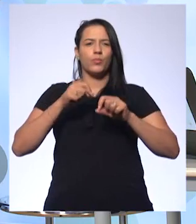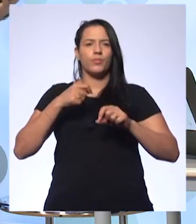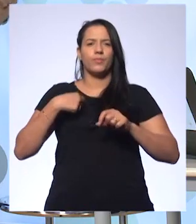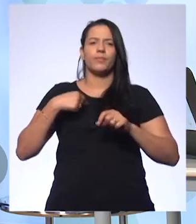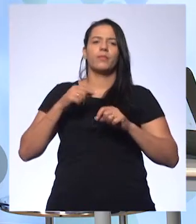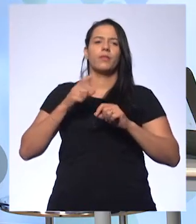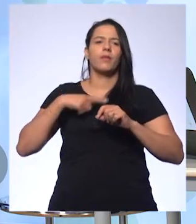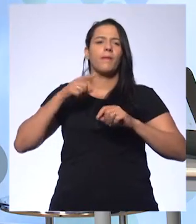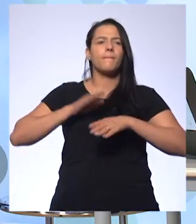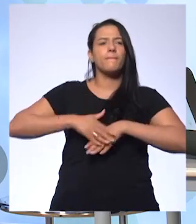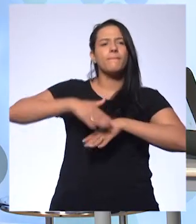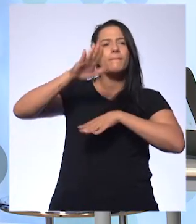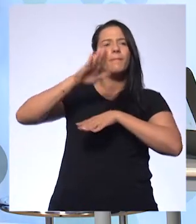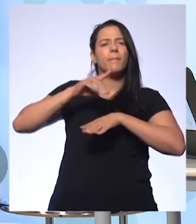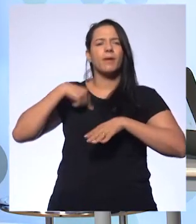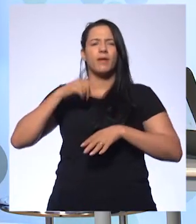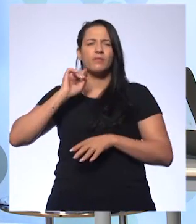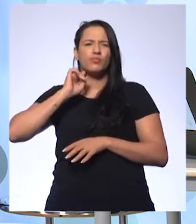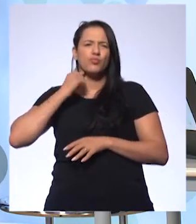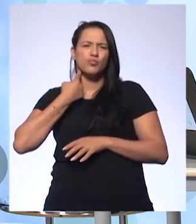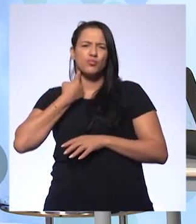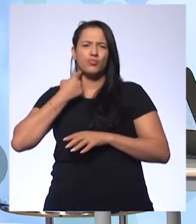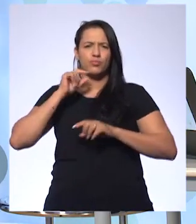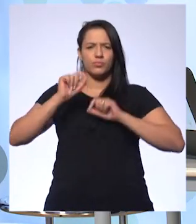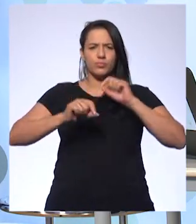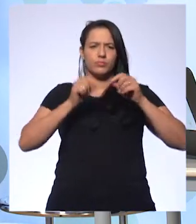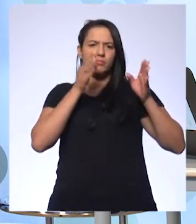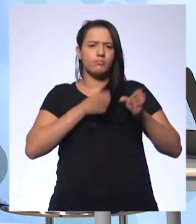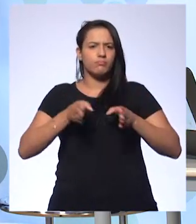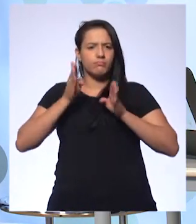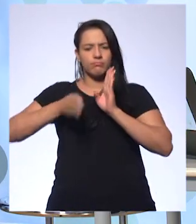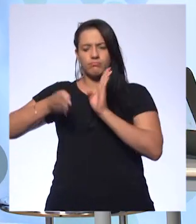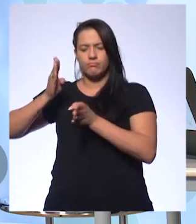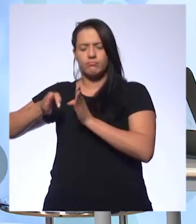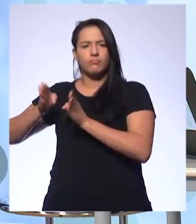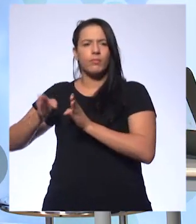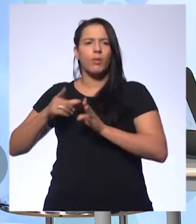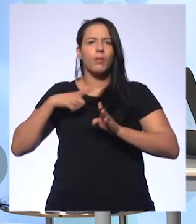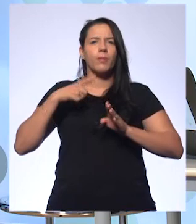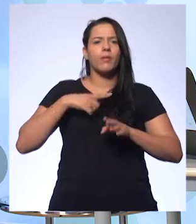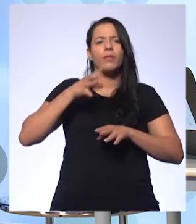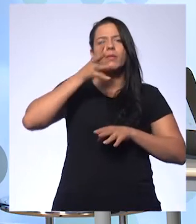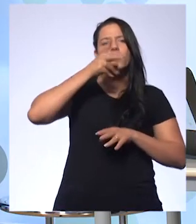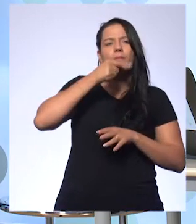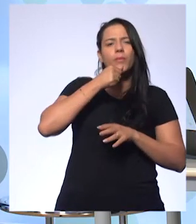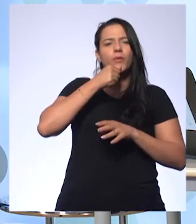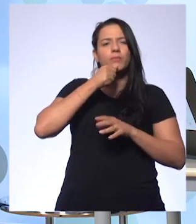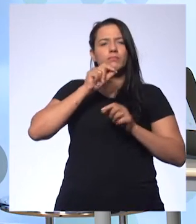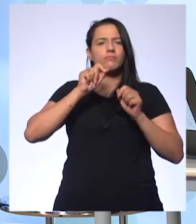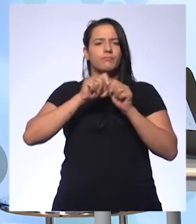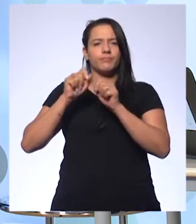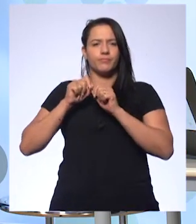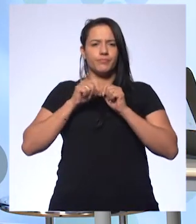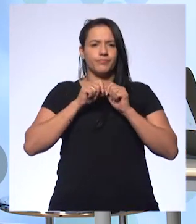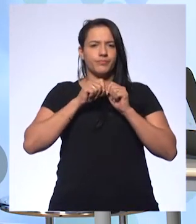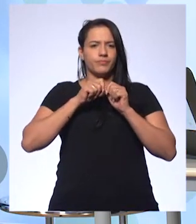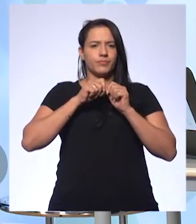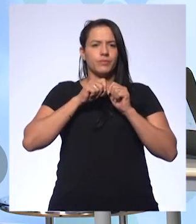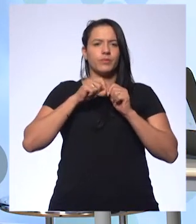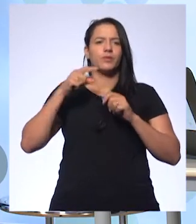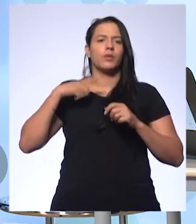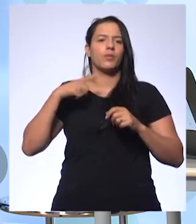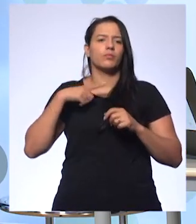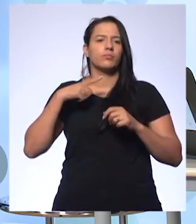ela suja, qual o processo, né, ela demora para fazer para chegar para a gente novamente. Então, se a gente usar